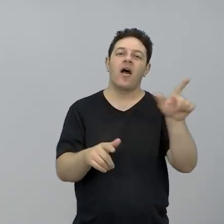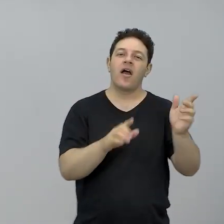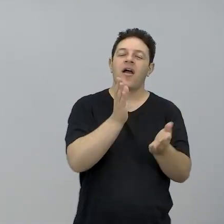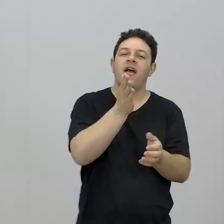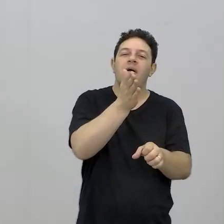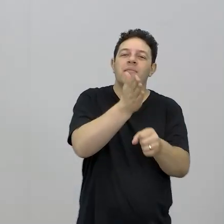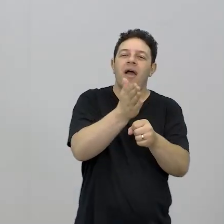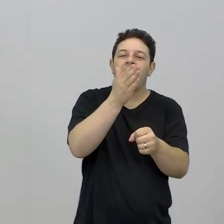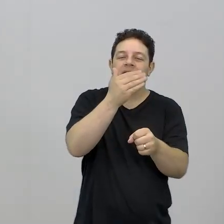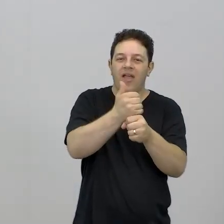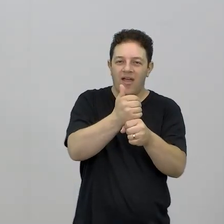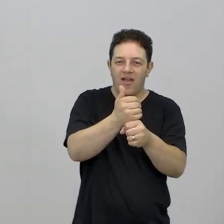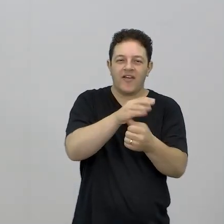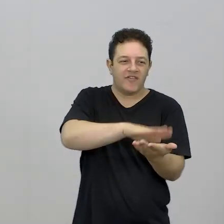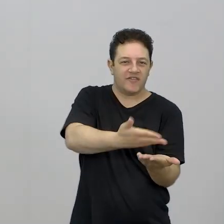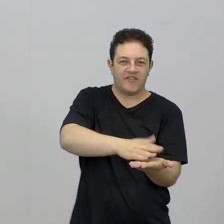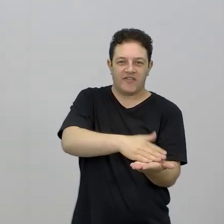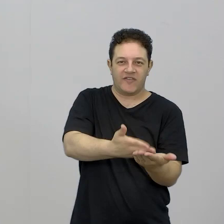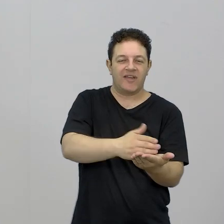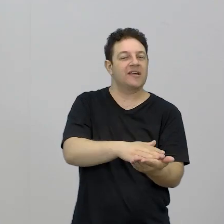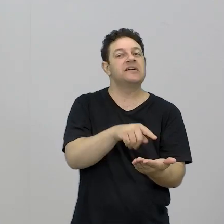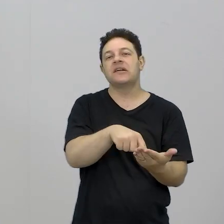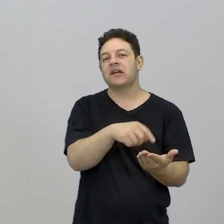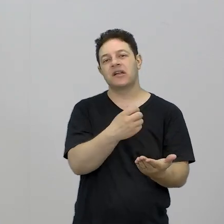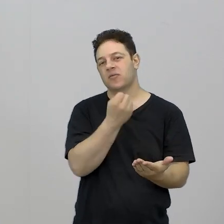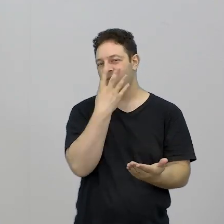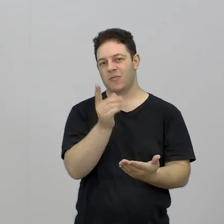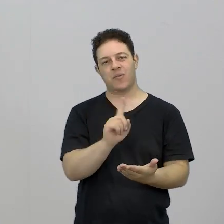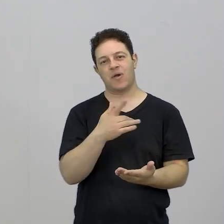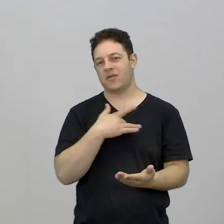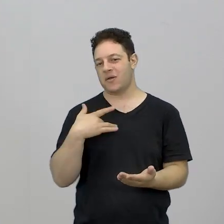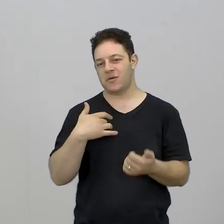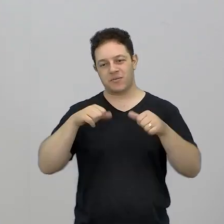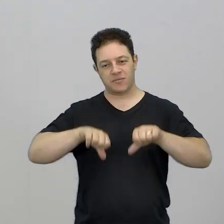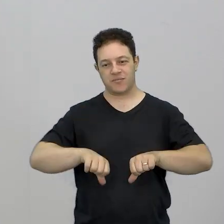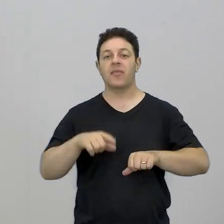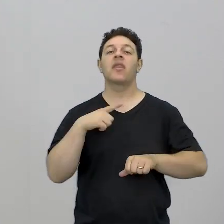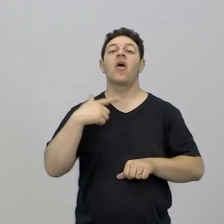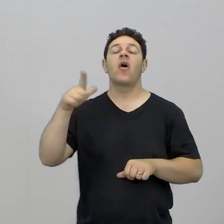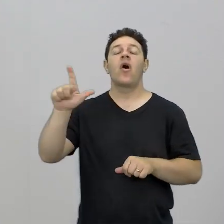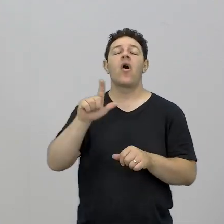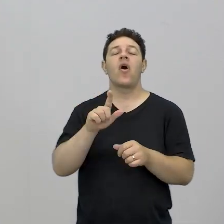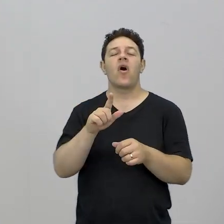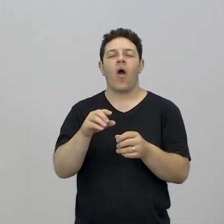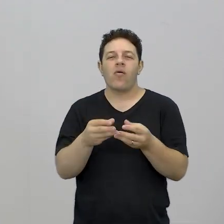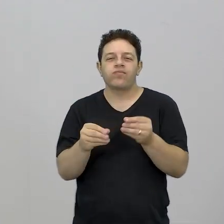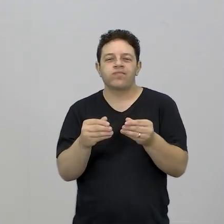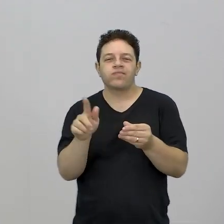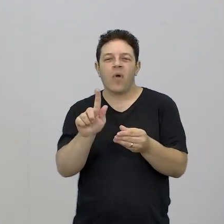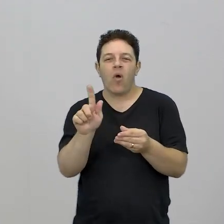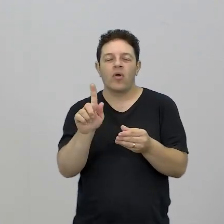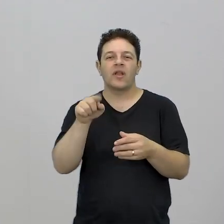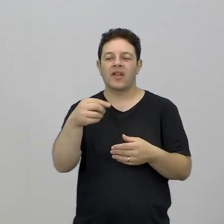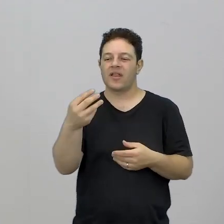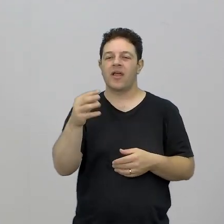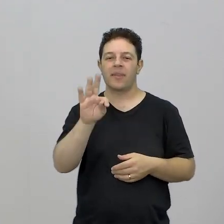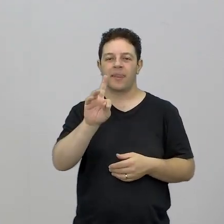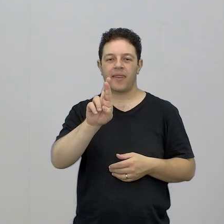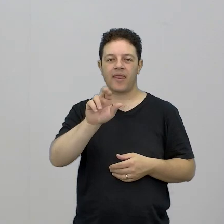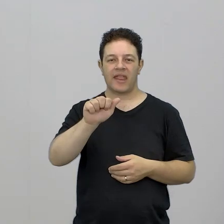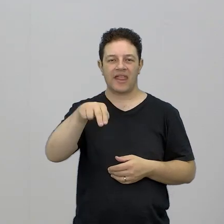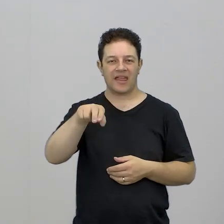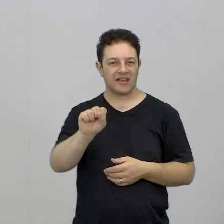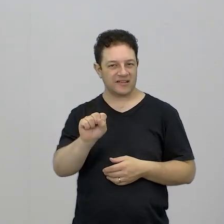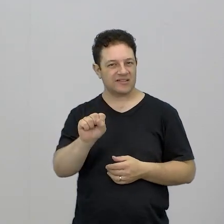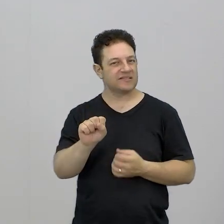frituras, né? A gente vai ter aí bastante a ingestão da gordura trans. Da gordura trans. Né? Que a gente sempre vê, na